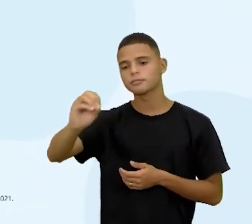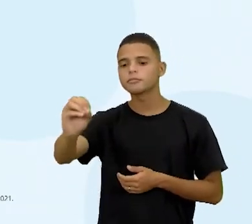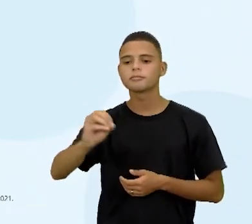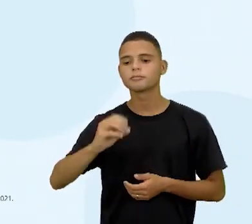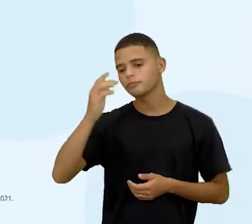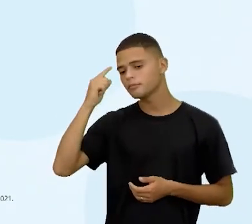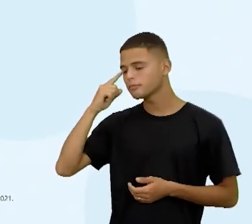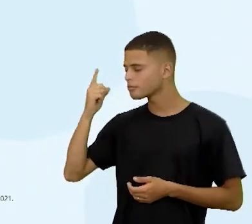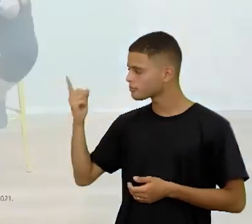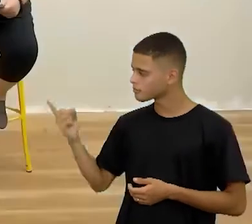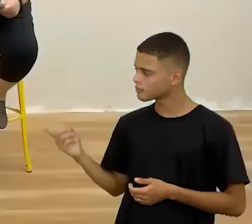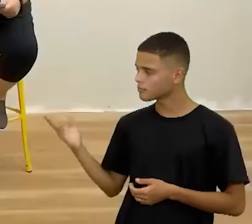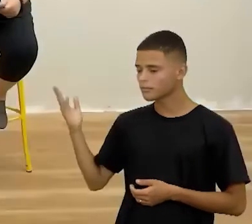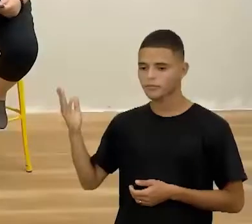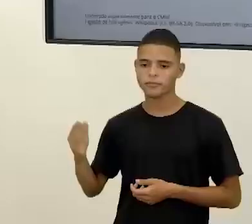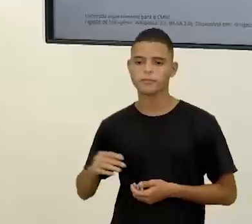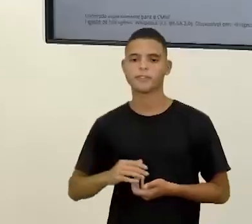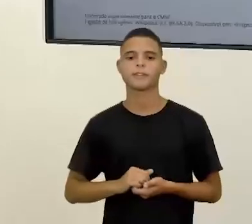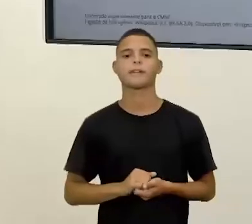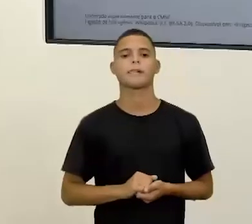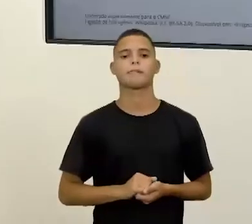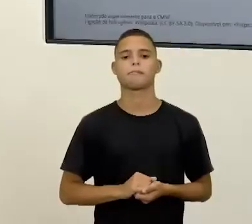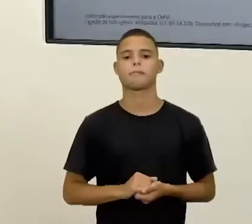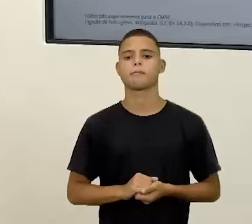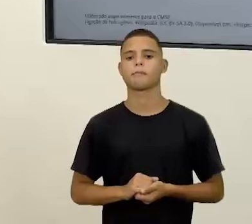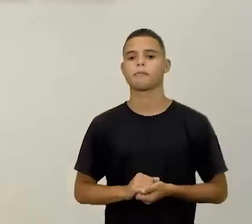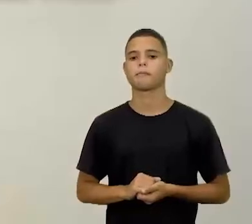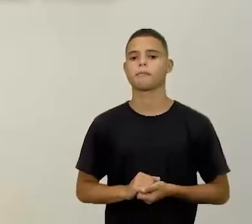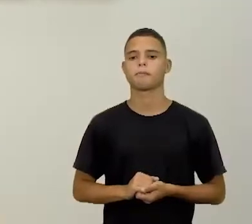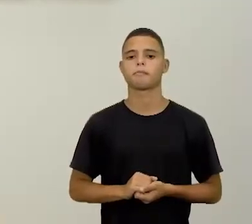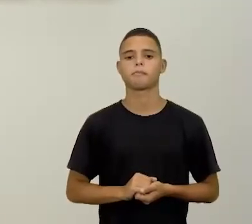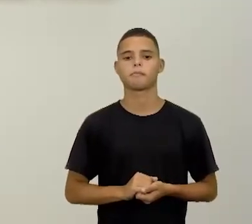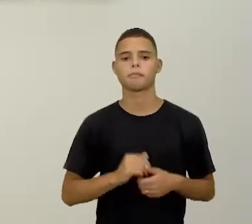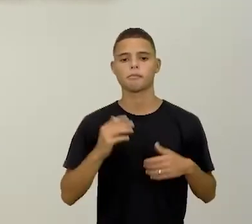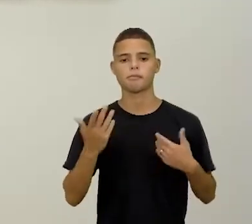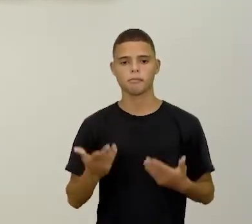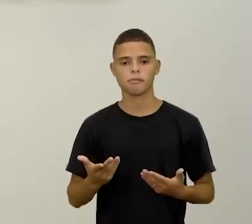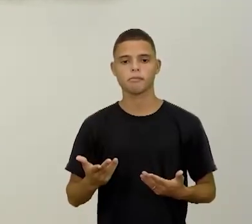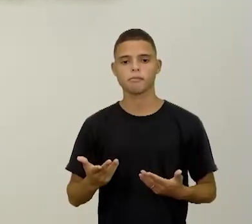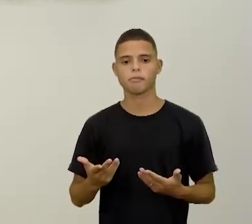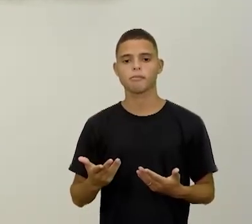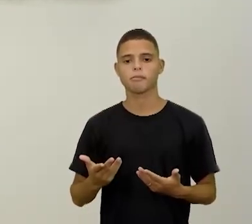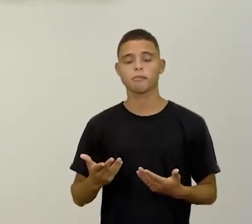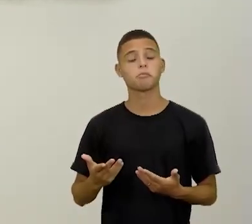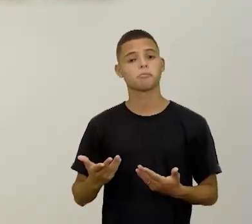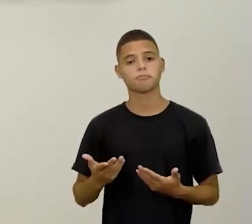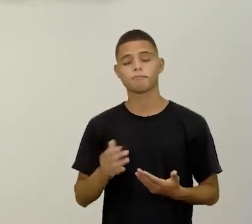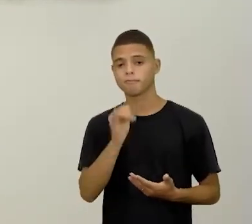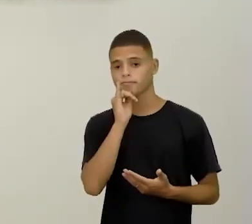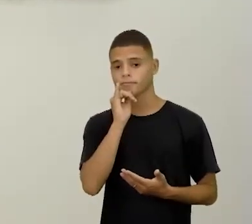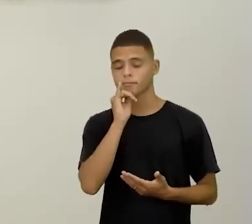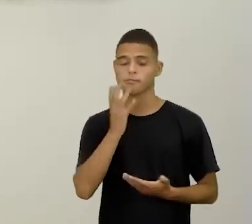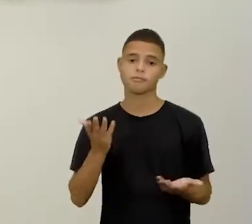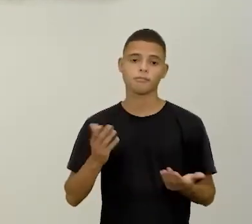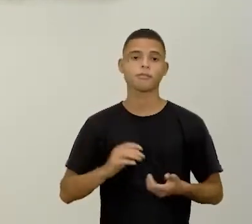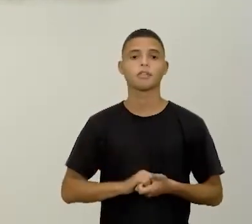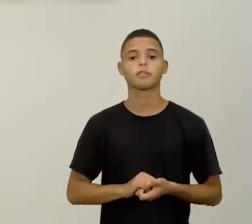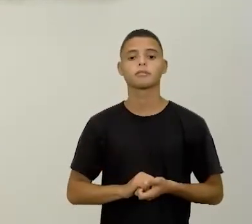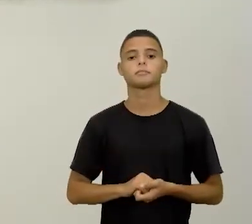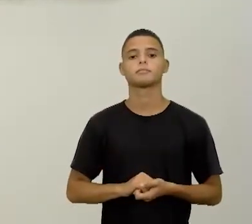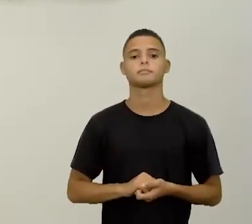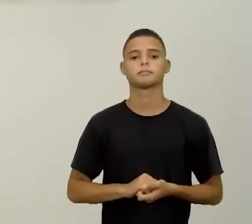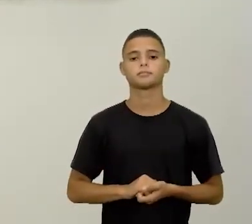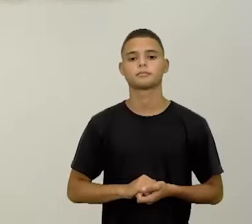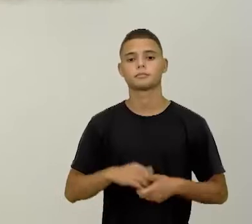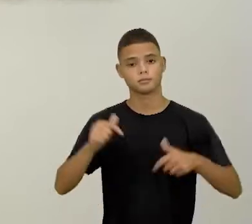coisa bem... Era só o que faltava, ele dá a festa e não vai. Acontece. Eu já vi gente que dá festa e não vai. Mas aqui no caso